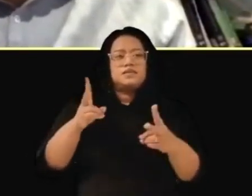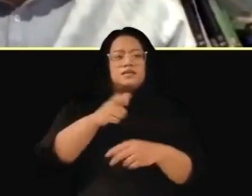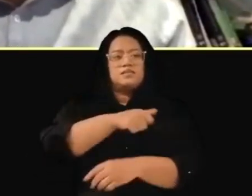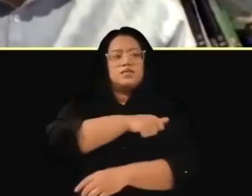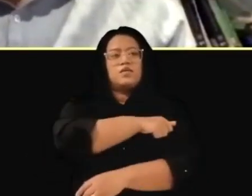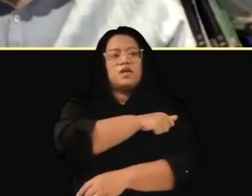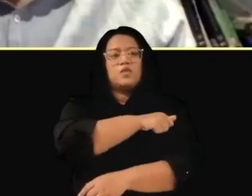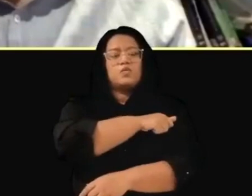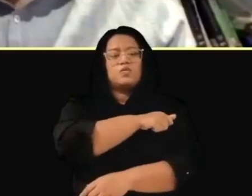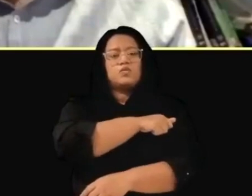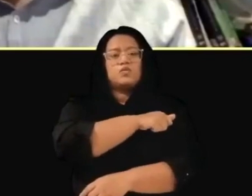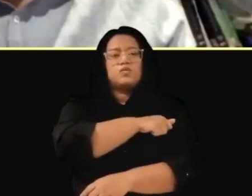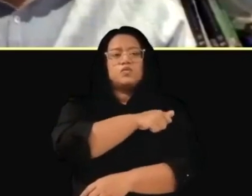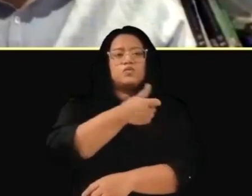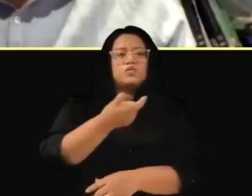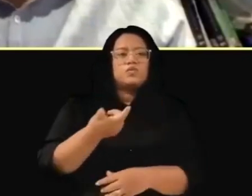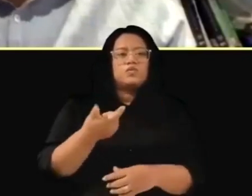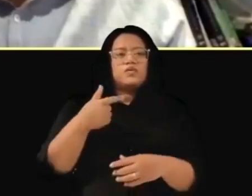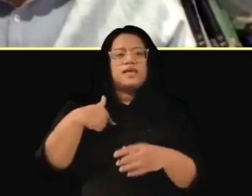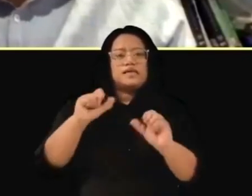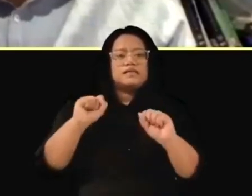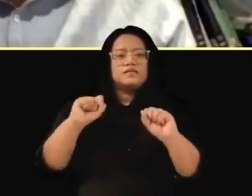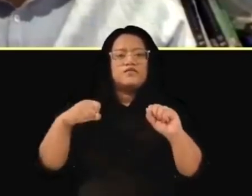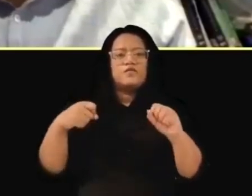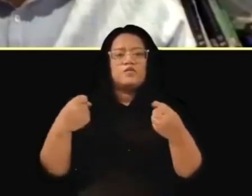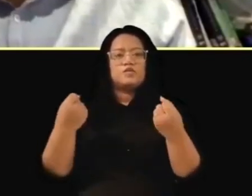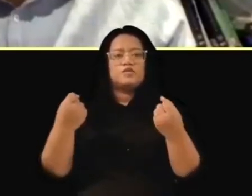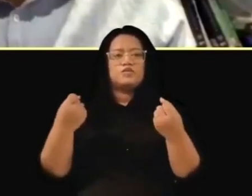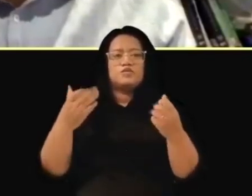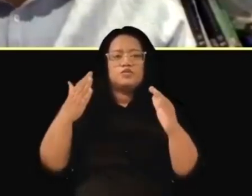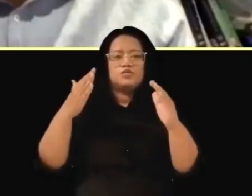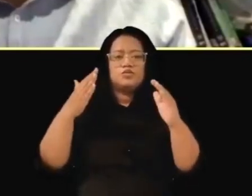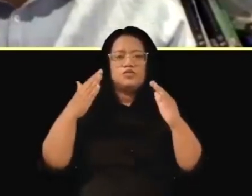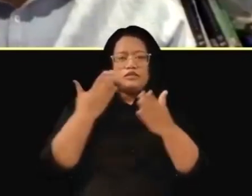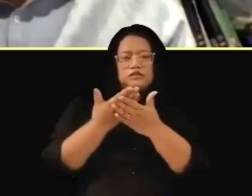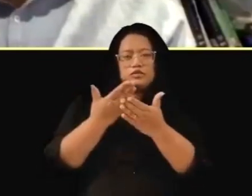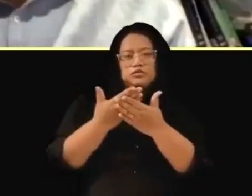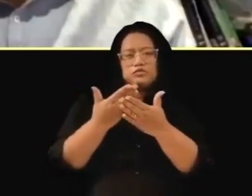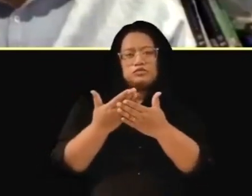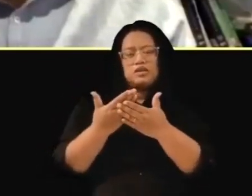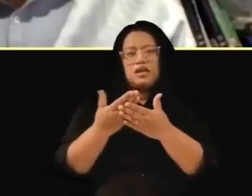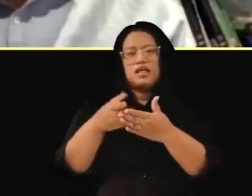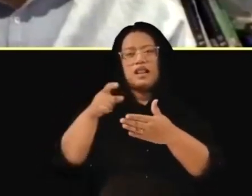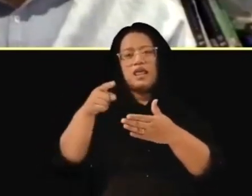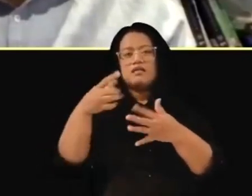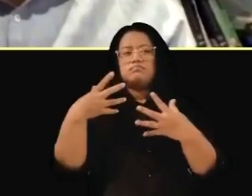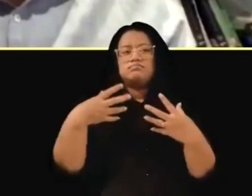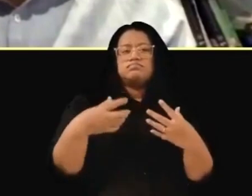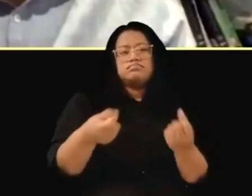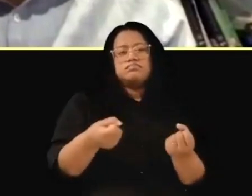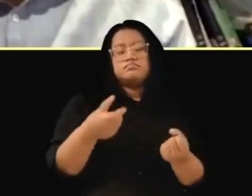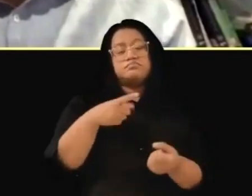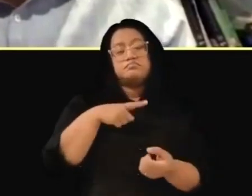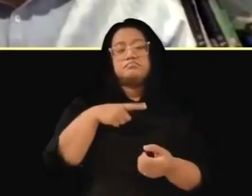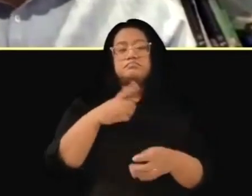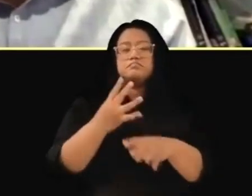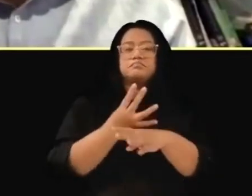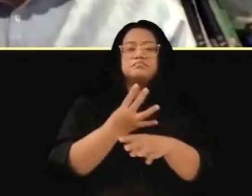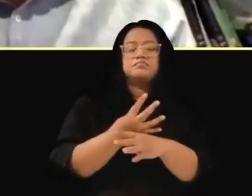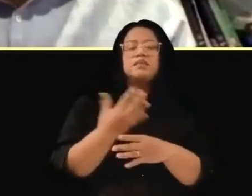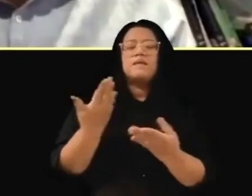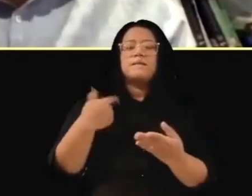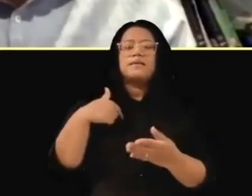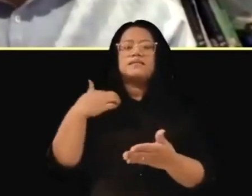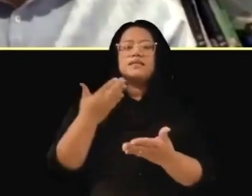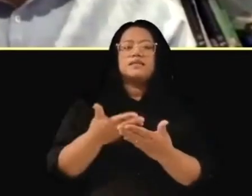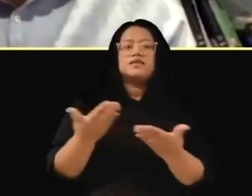pouco, vamos dizer assim, aplicado, né, toleravam a presença, né? Mas hoje ainda sou